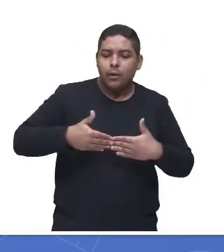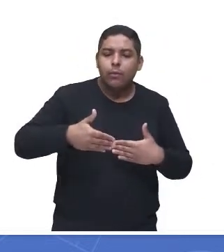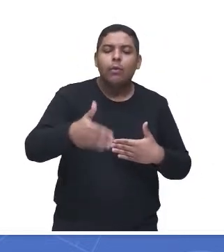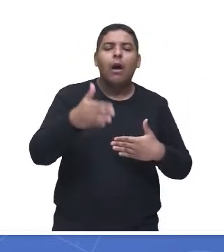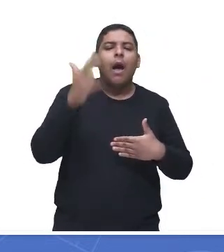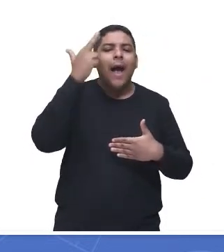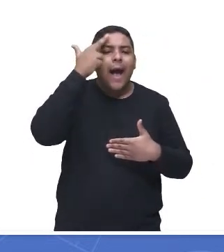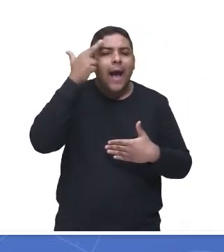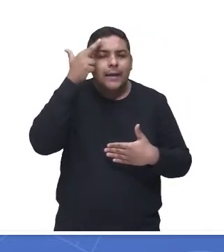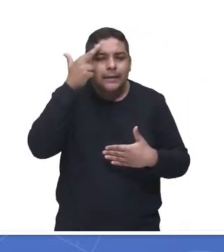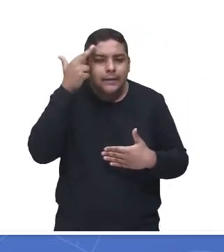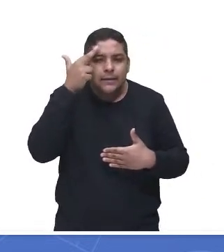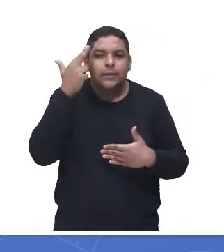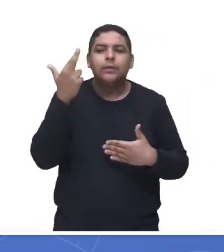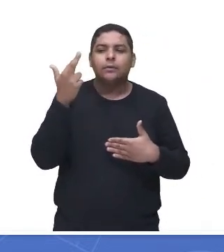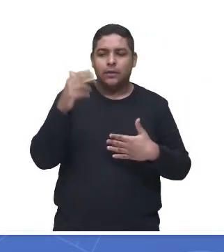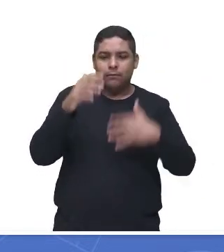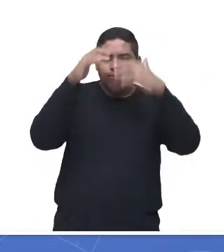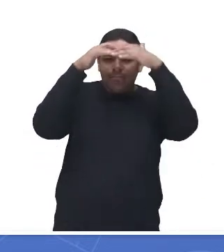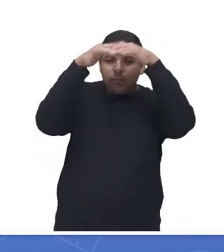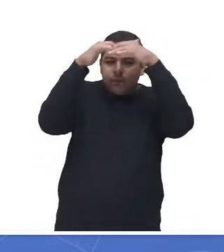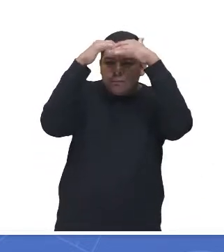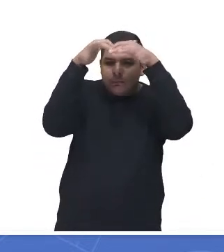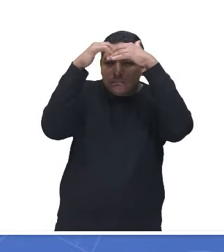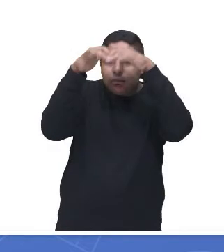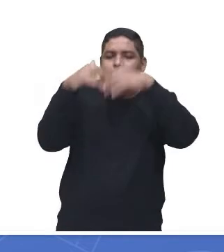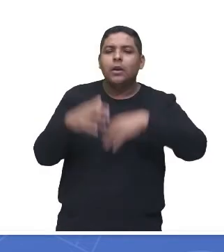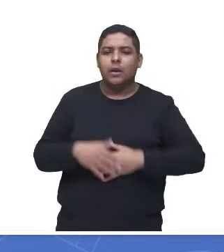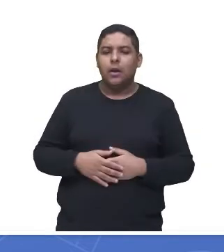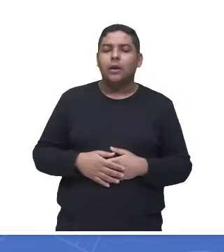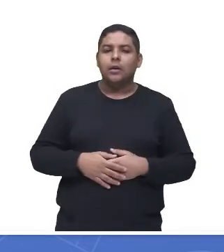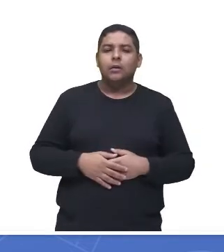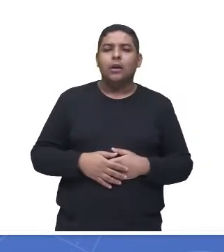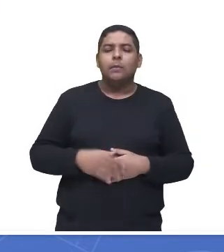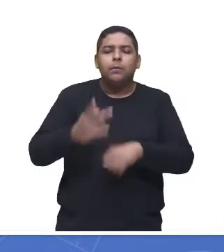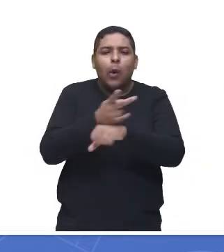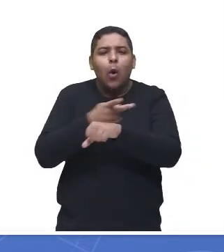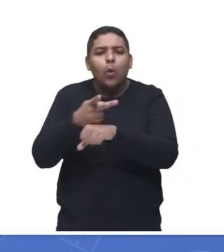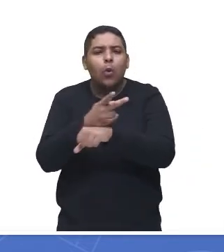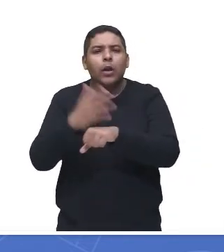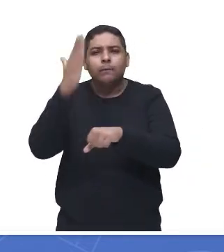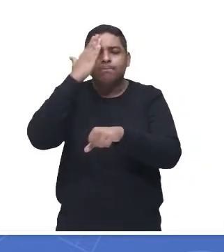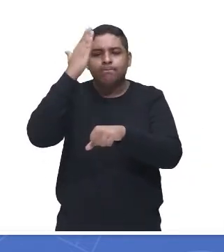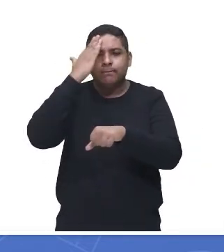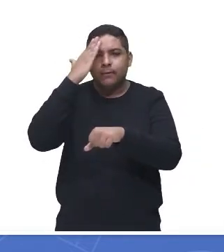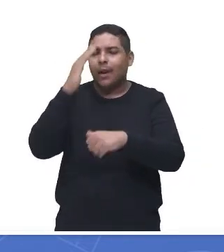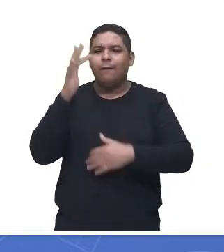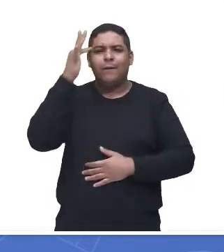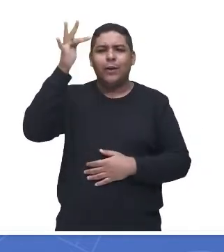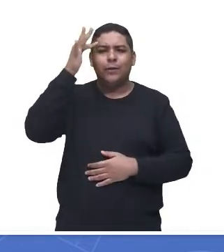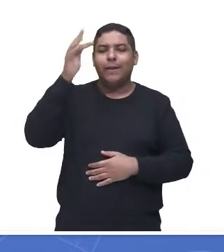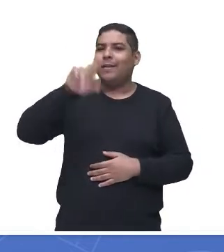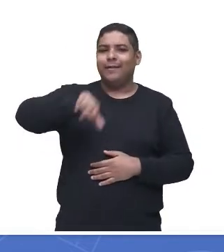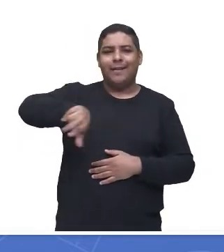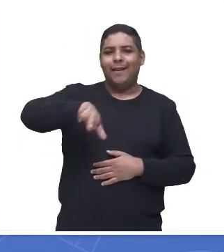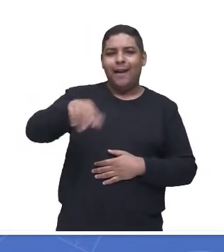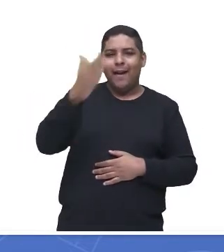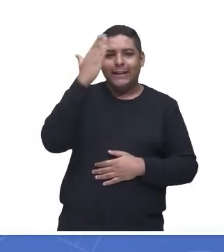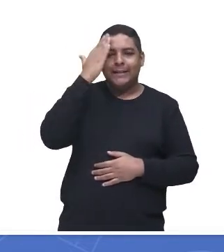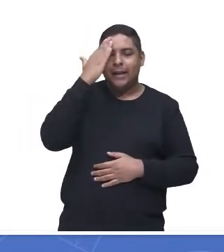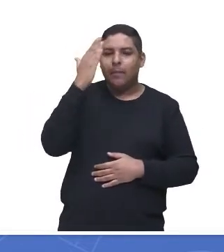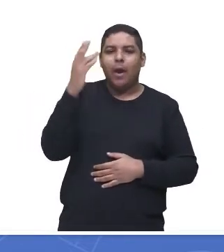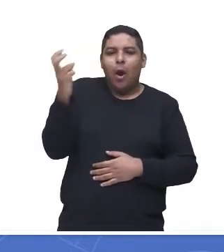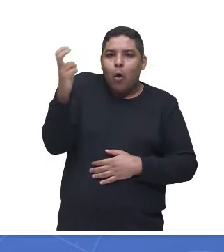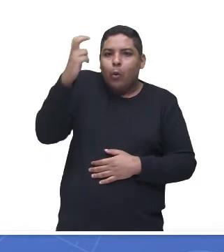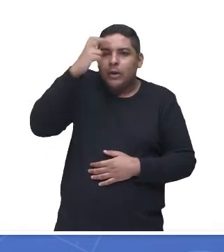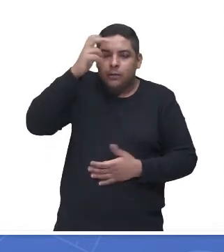do raciocínio, né? E da busca do saber. Muita gente se engana, a filosofia não é o saber. A filosofia não é um